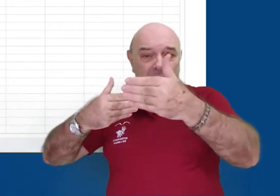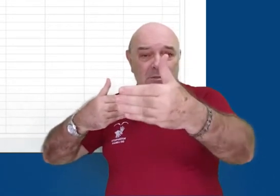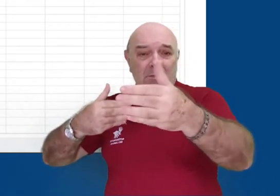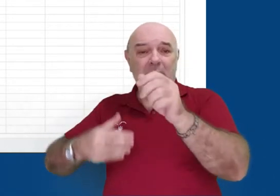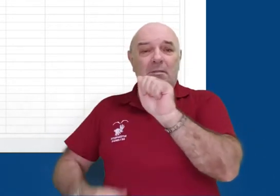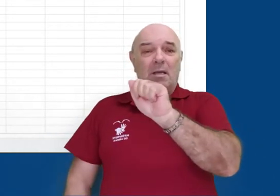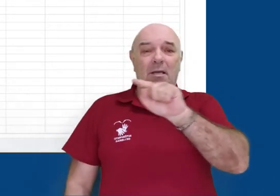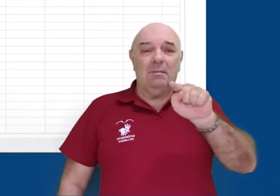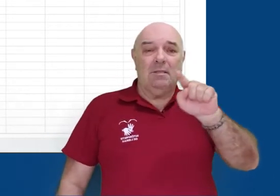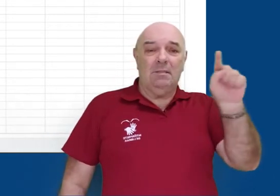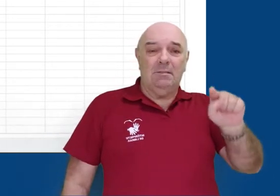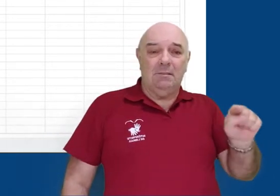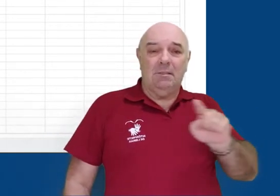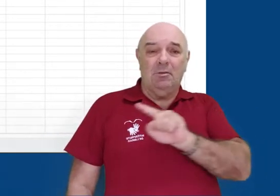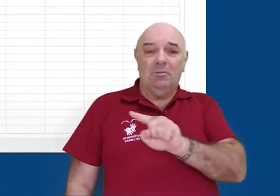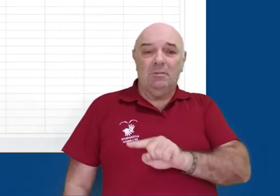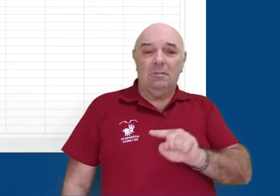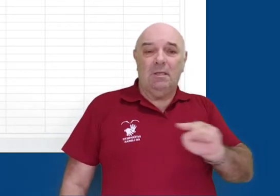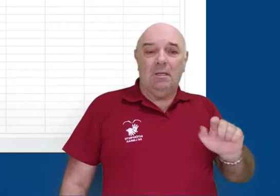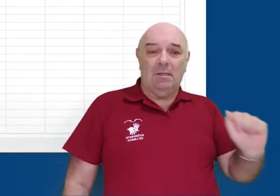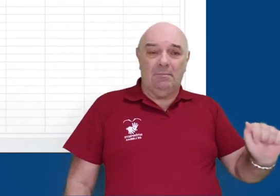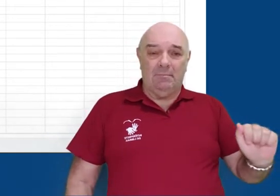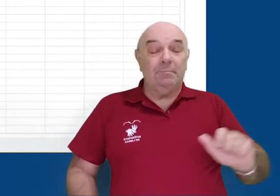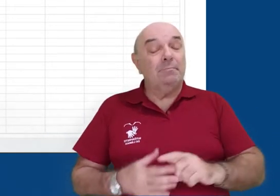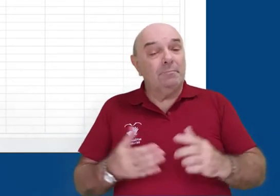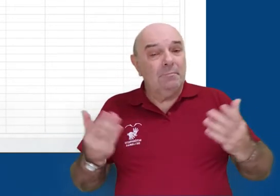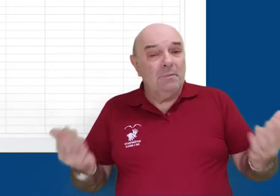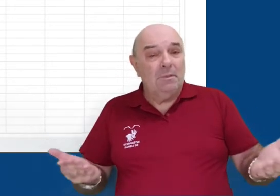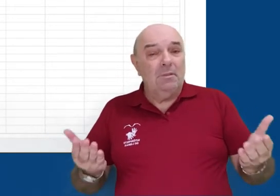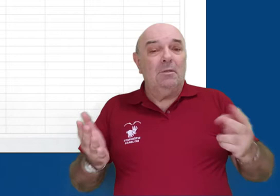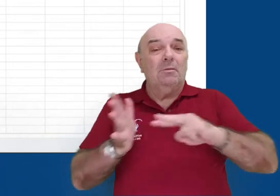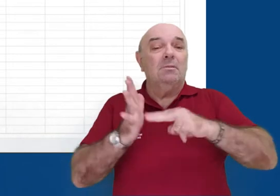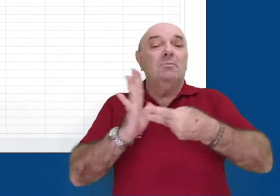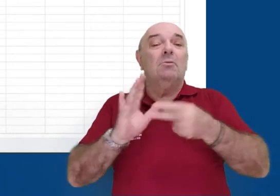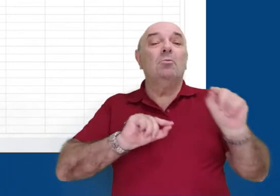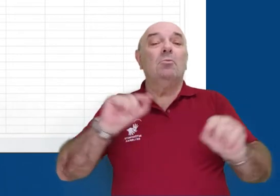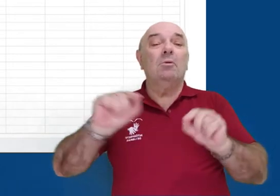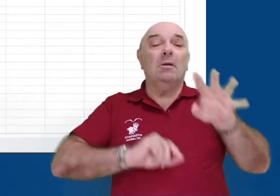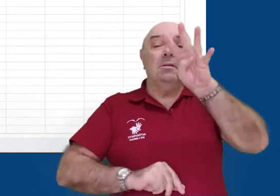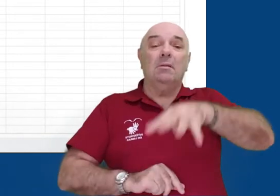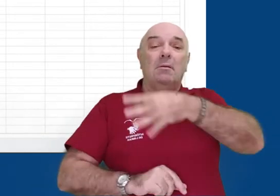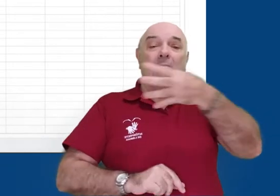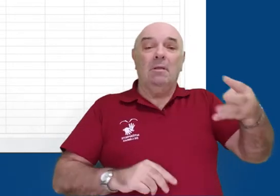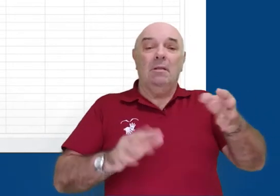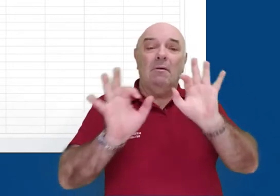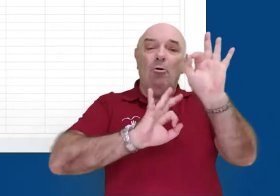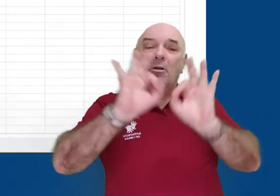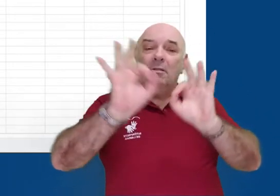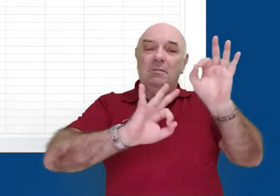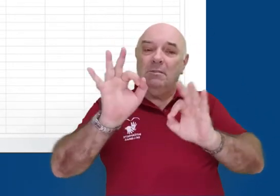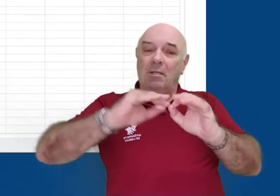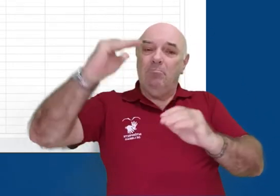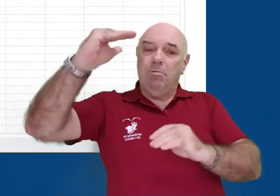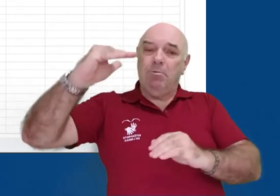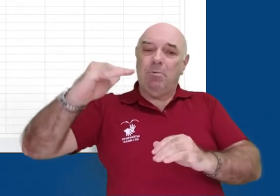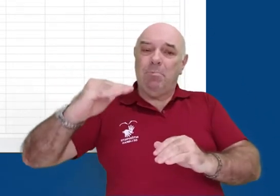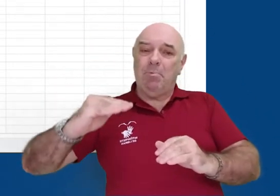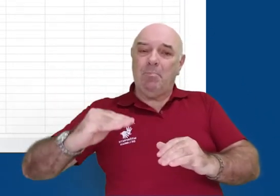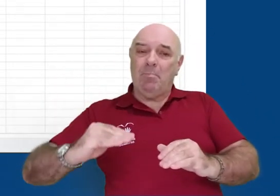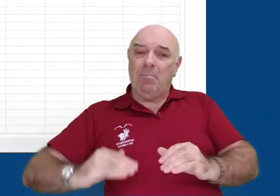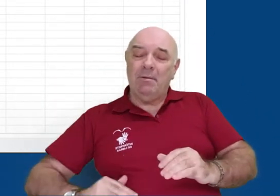classificar de a a z ou dizer a é isso significa que a nossa tabela será organizado em ordem alfabética